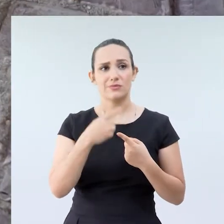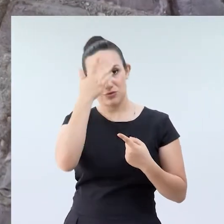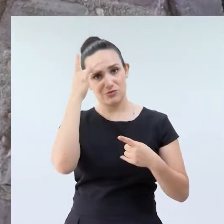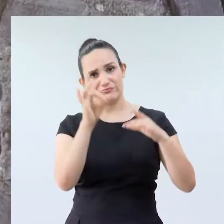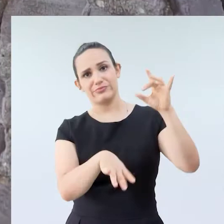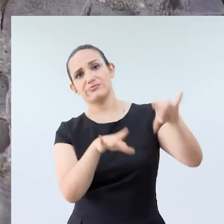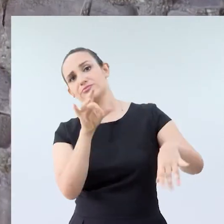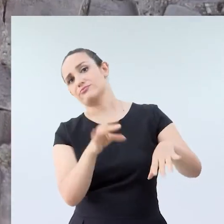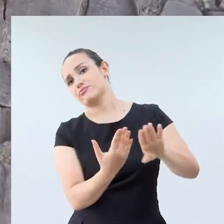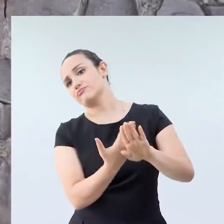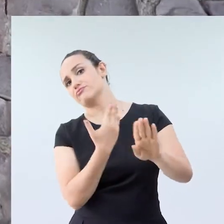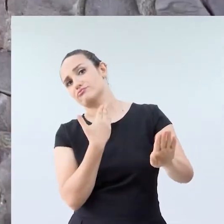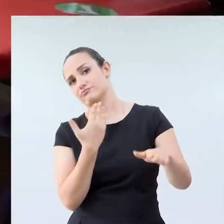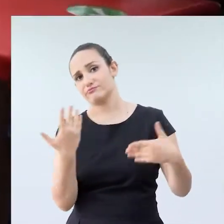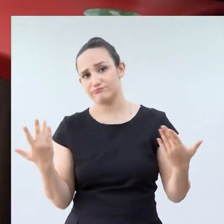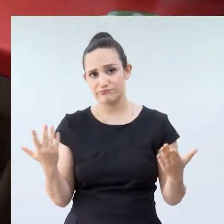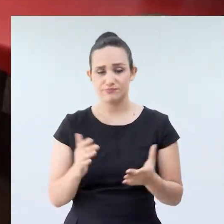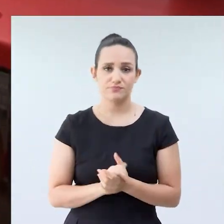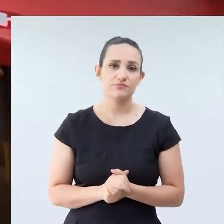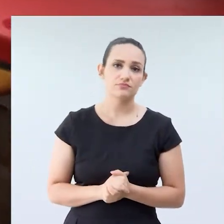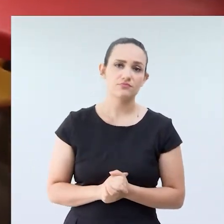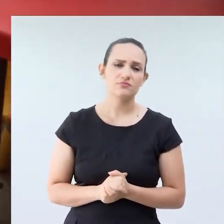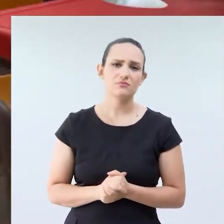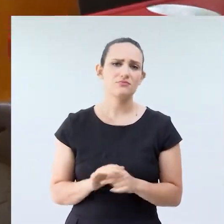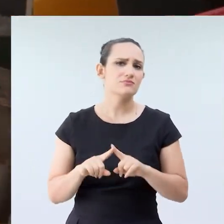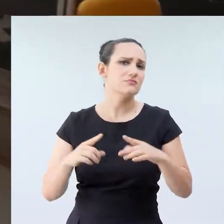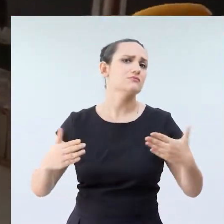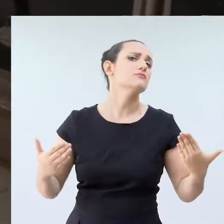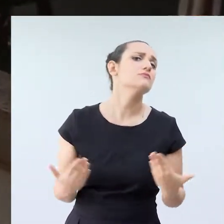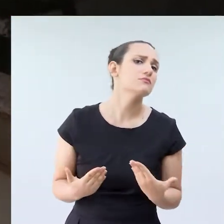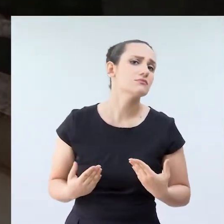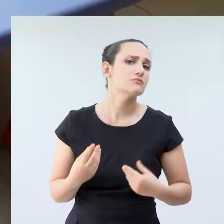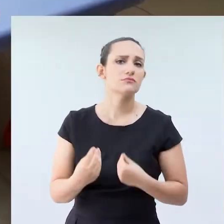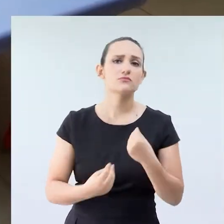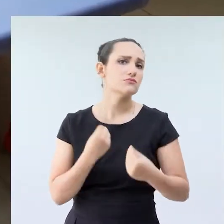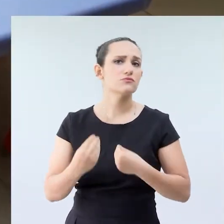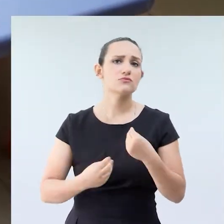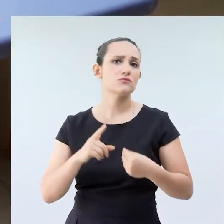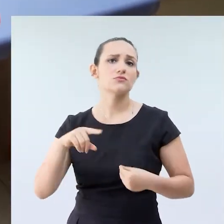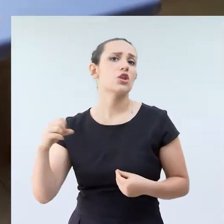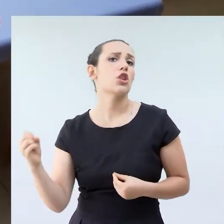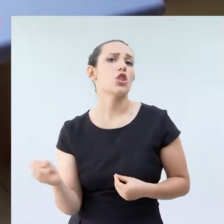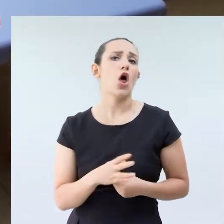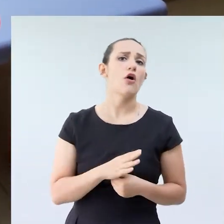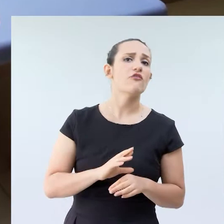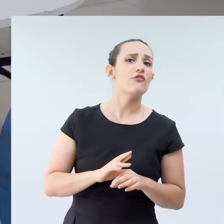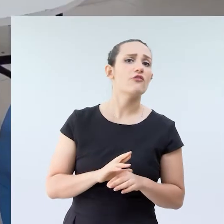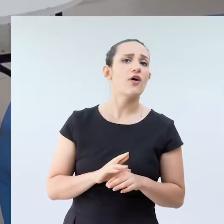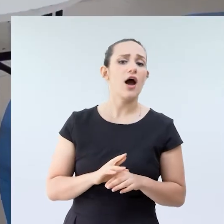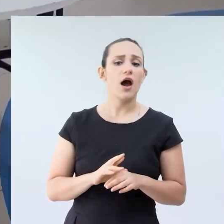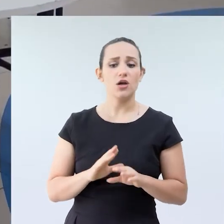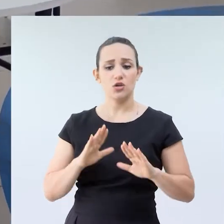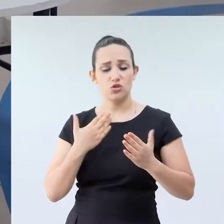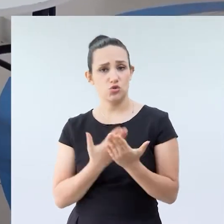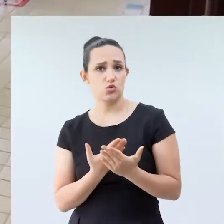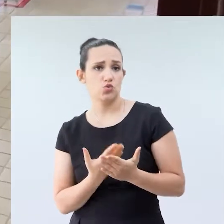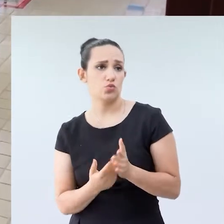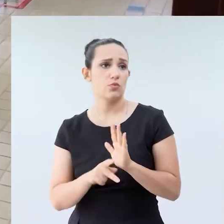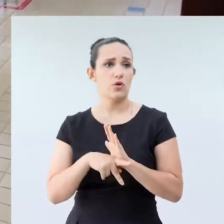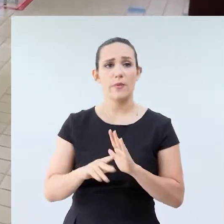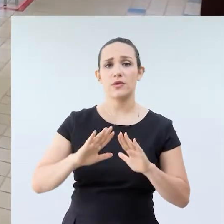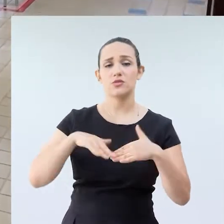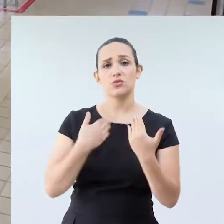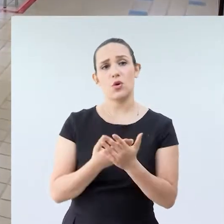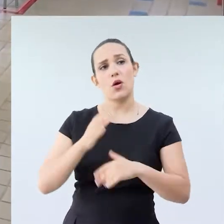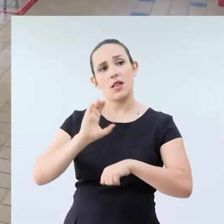distanciamento social nas cidades. E agora, como será o novo normal de escolas, creches, faculdades